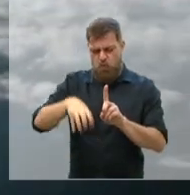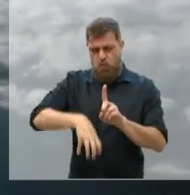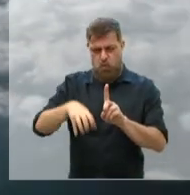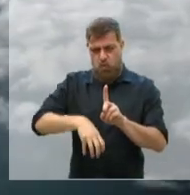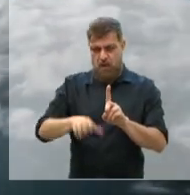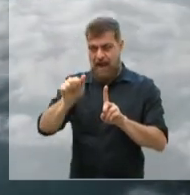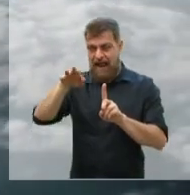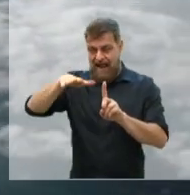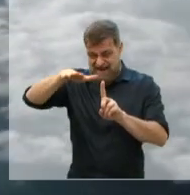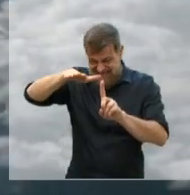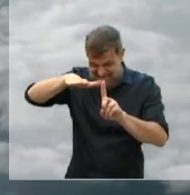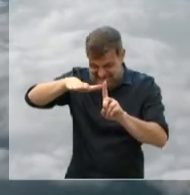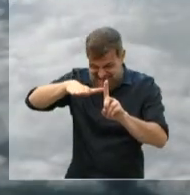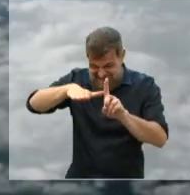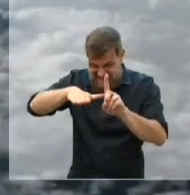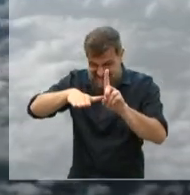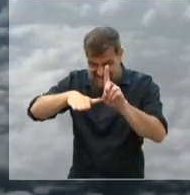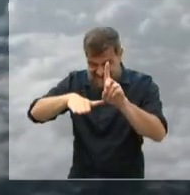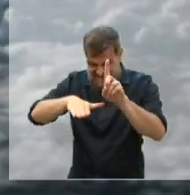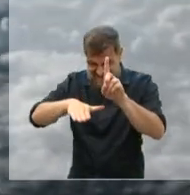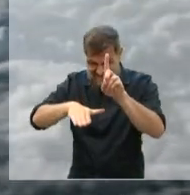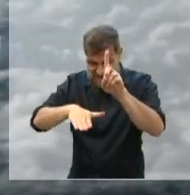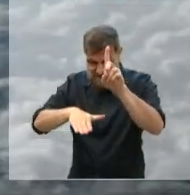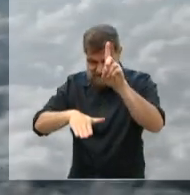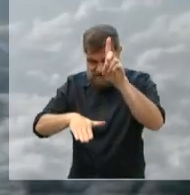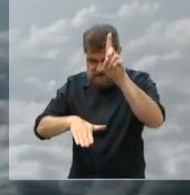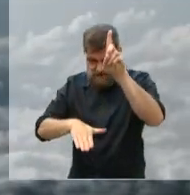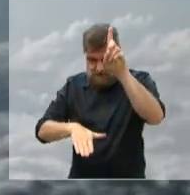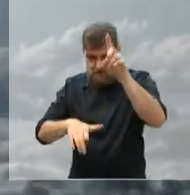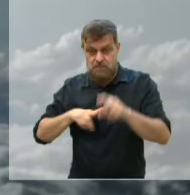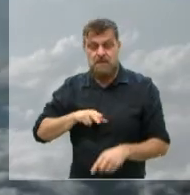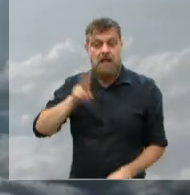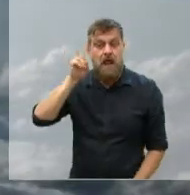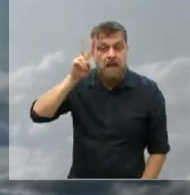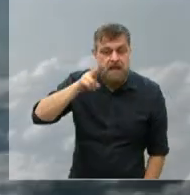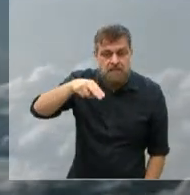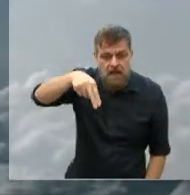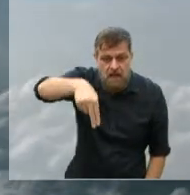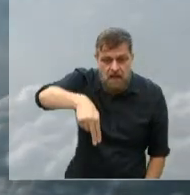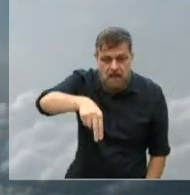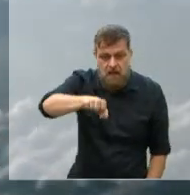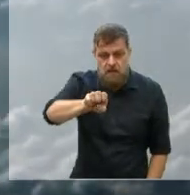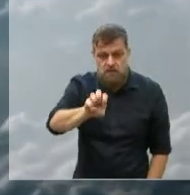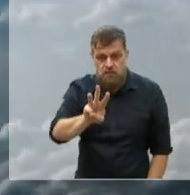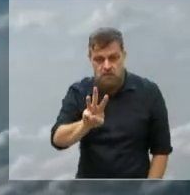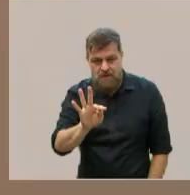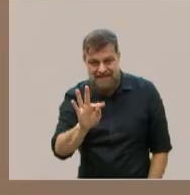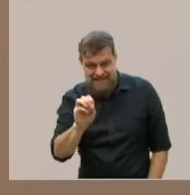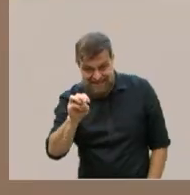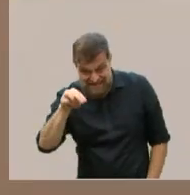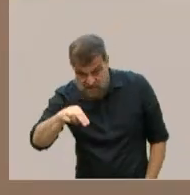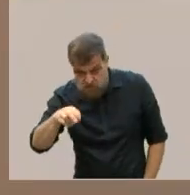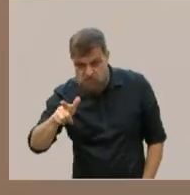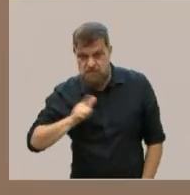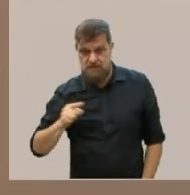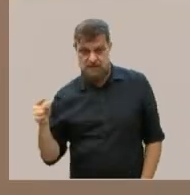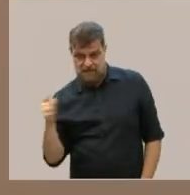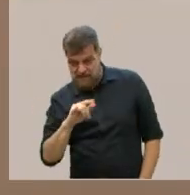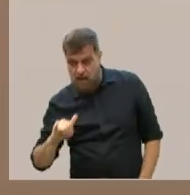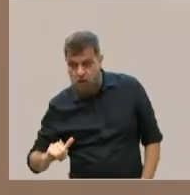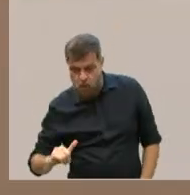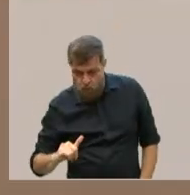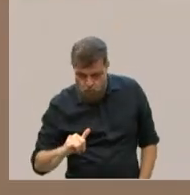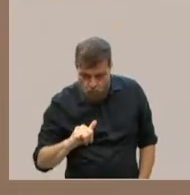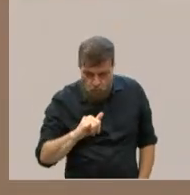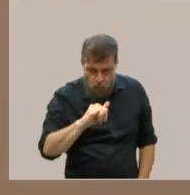baixo e empurrando o foguete para cima. Aí a gente envolve Newton na lei da ação e reação. Mas no avião também tem